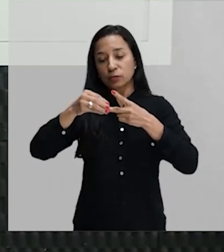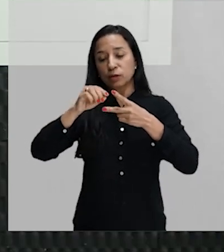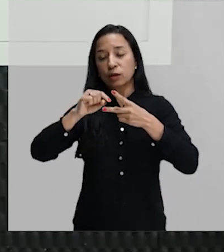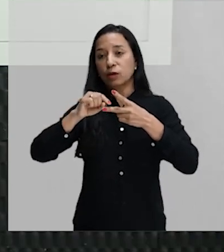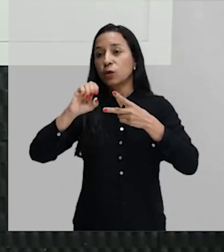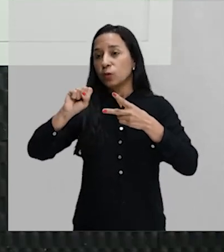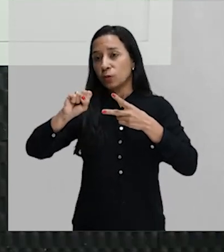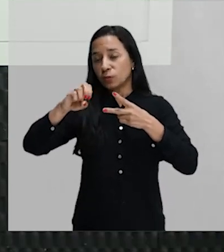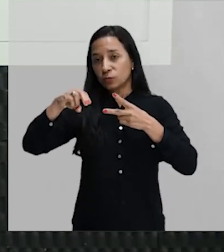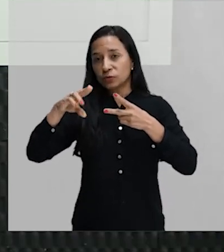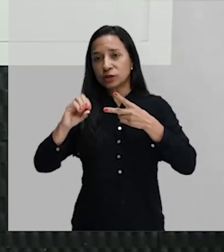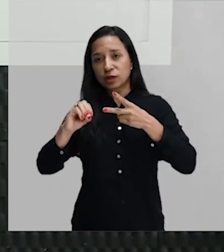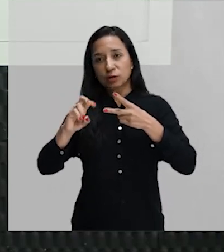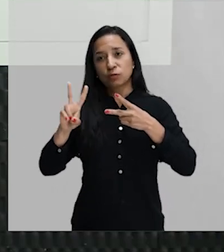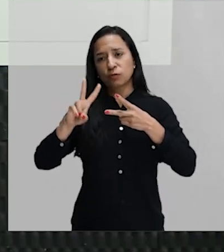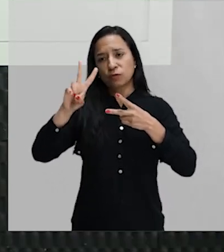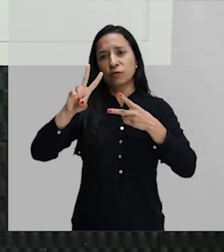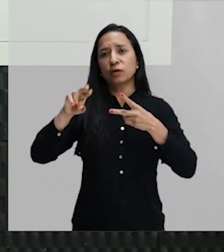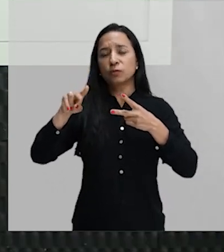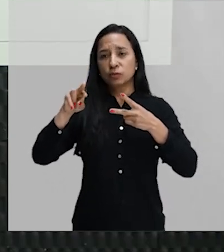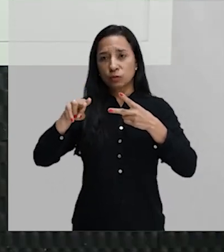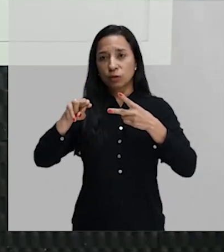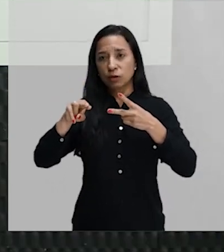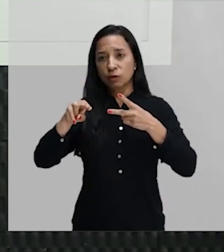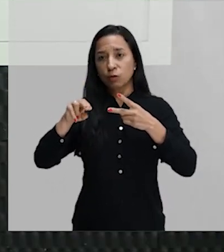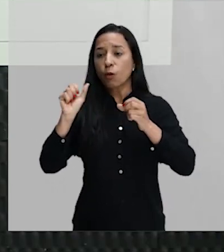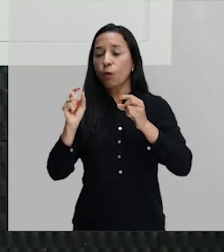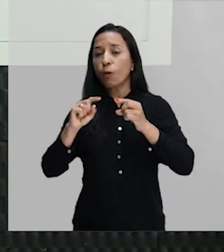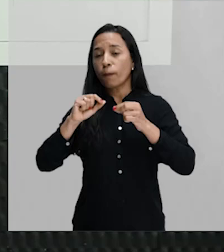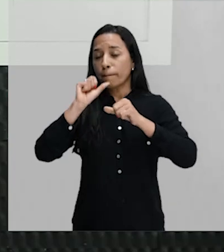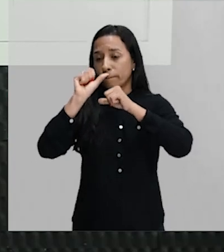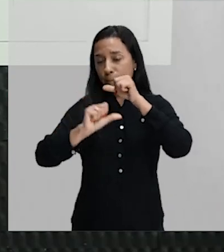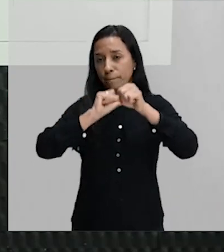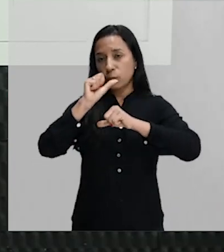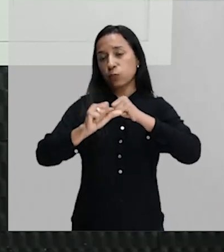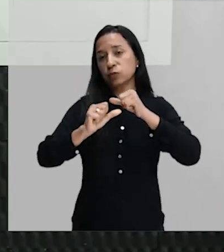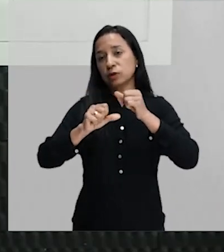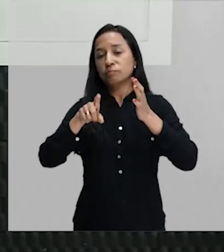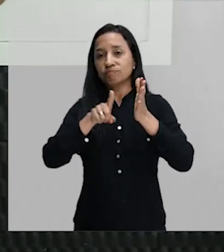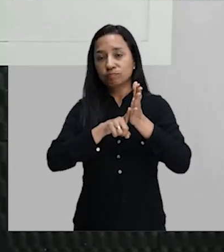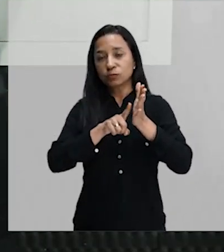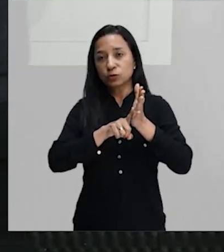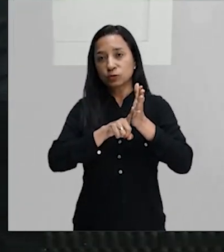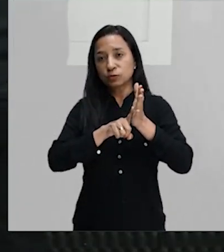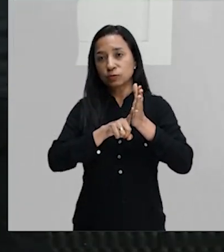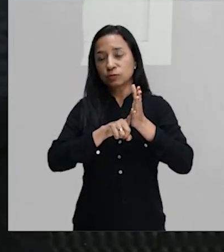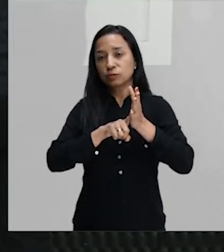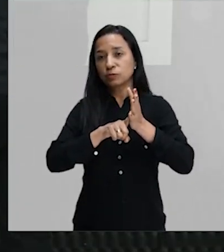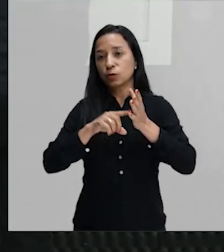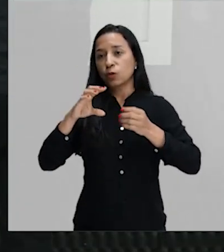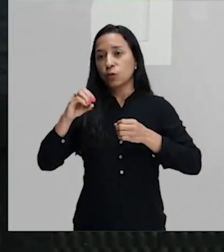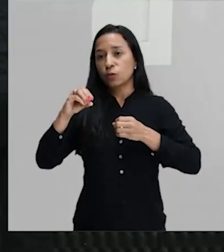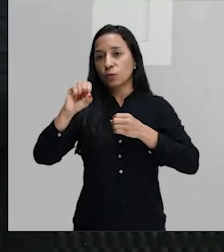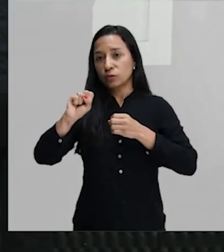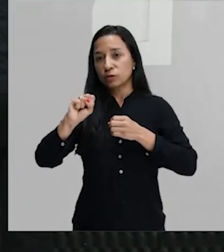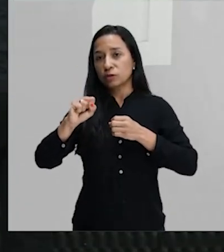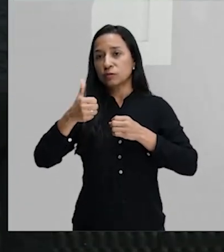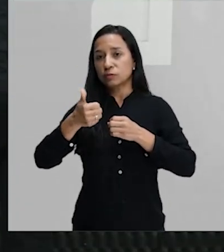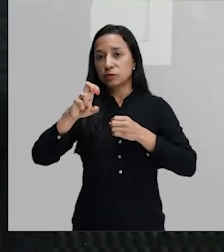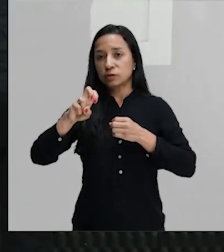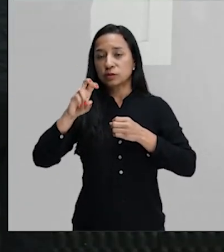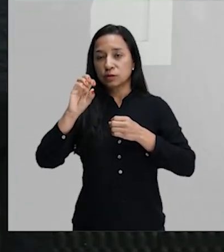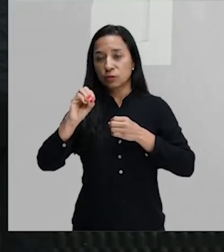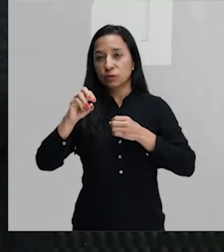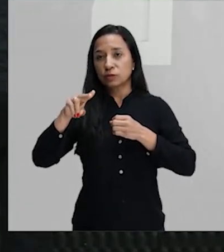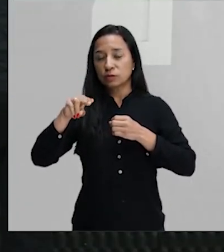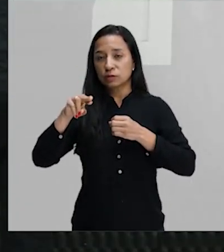o cosseno você muda, é negativo. Tá? Então, o cosseno de 150 vai ser igual a menos